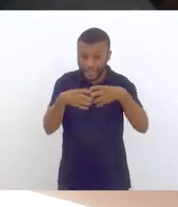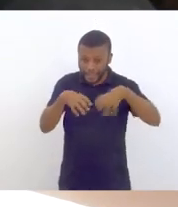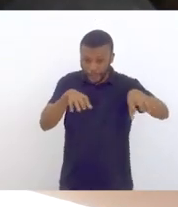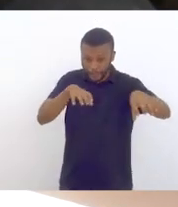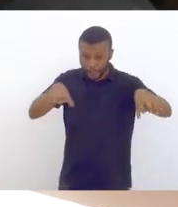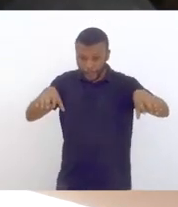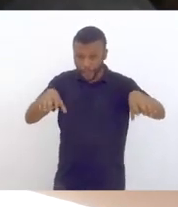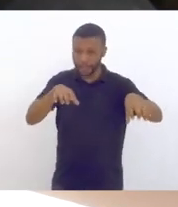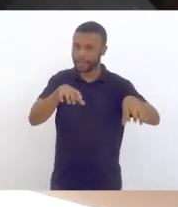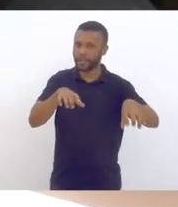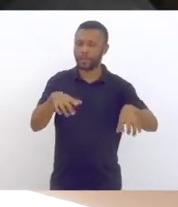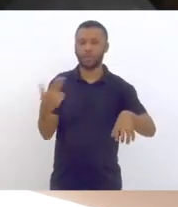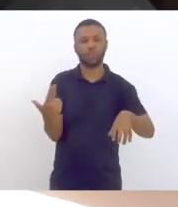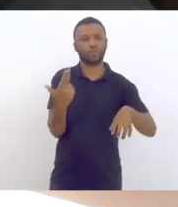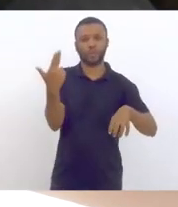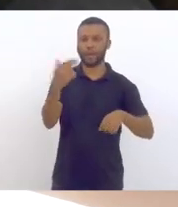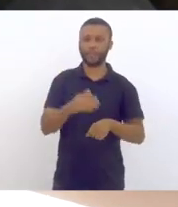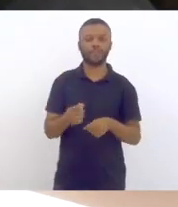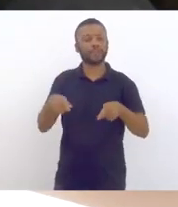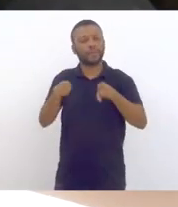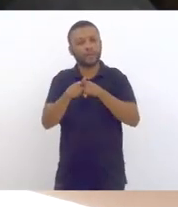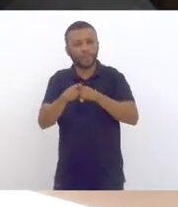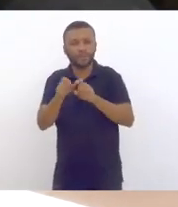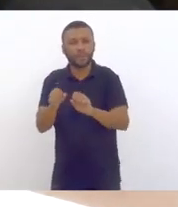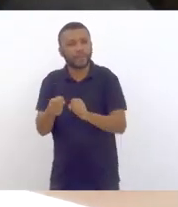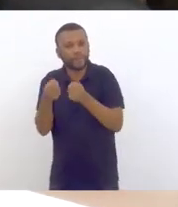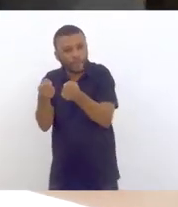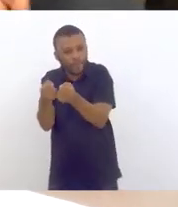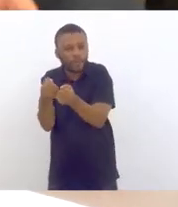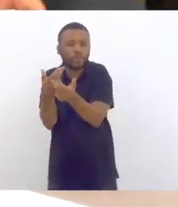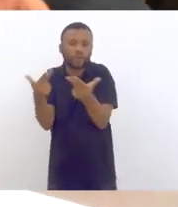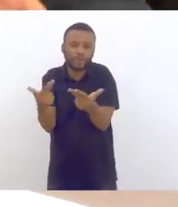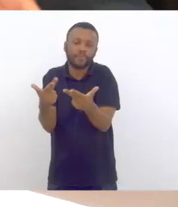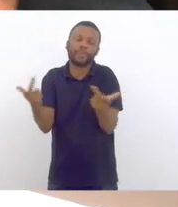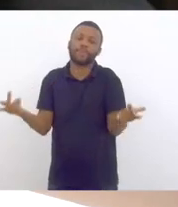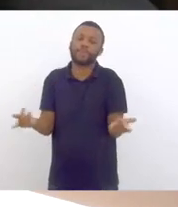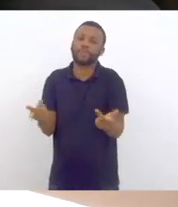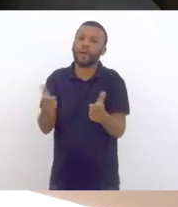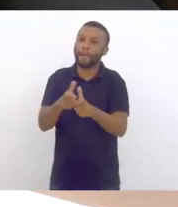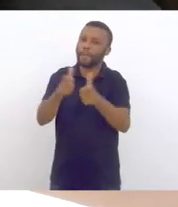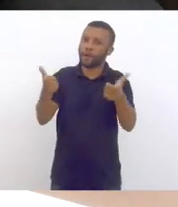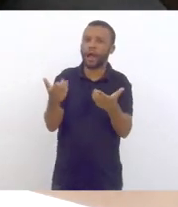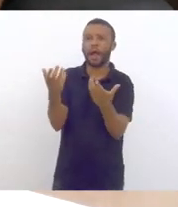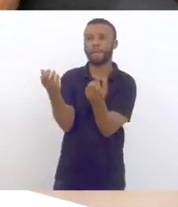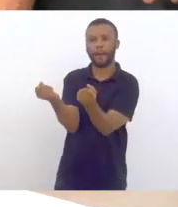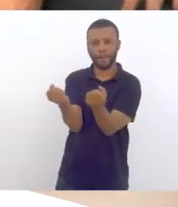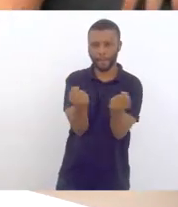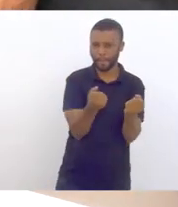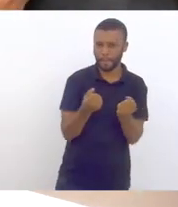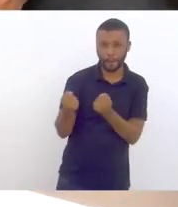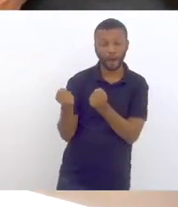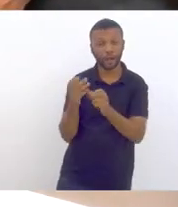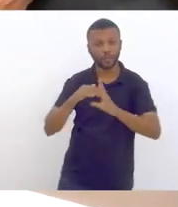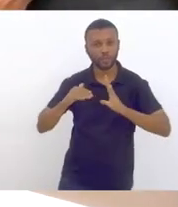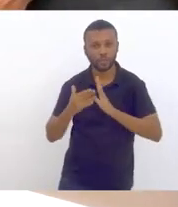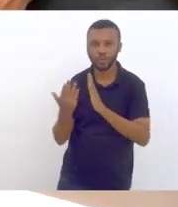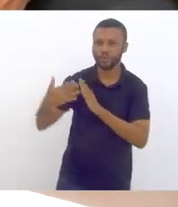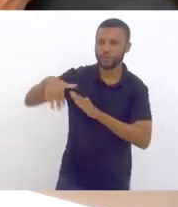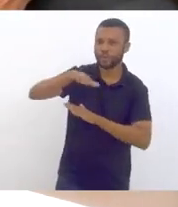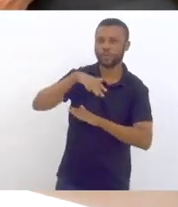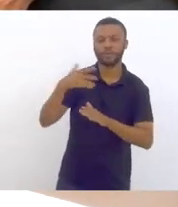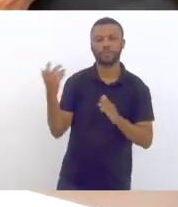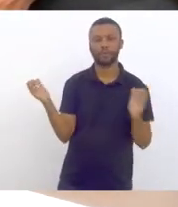só defender aqui também que foi algo muito bem recebido por todos que participaram dessas reuniões das audiências